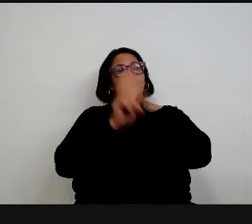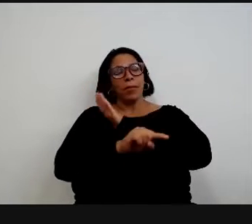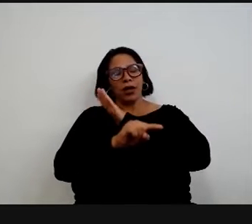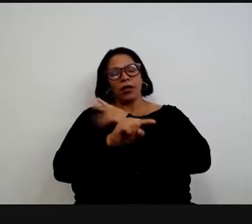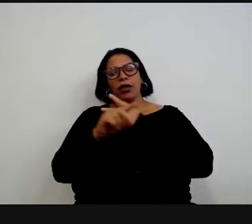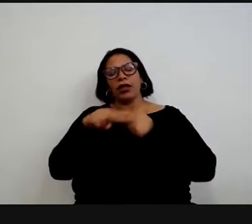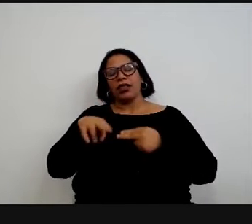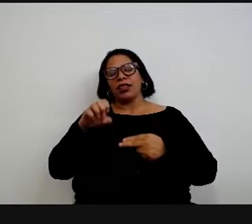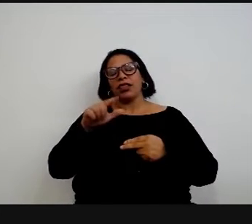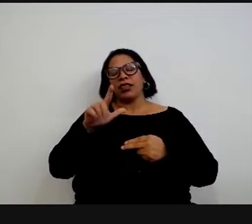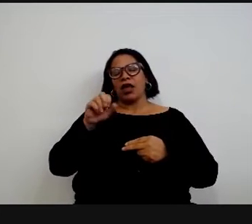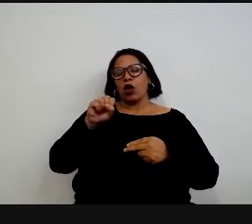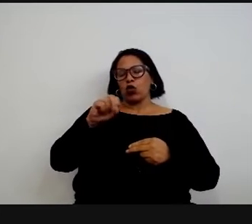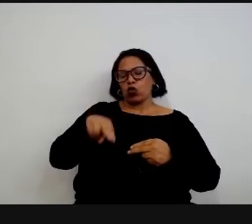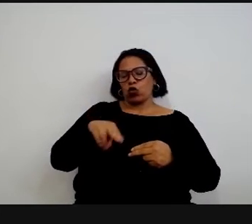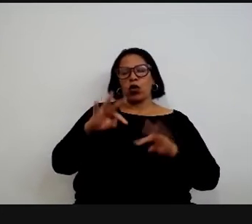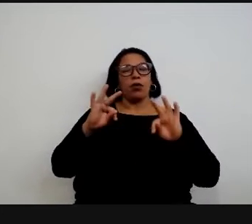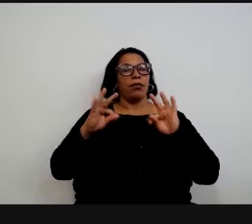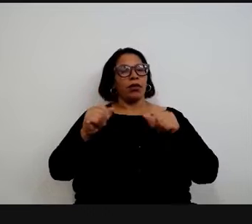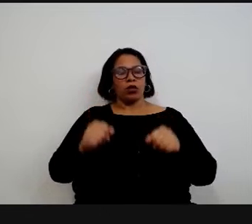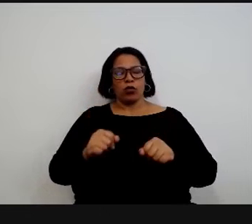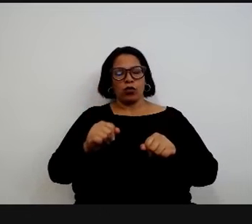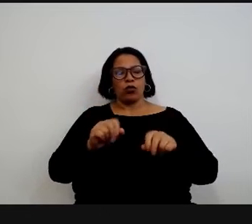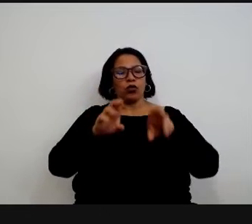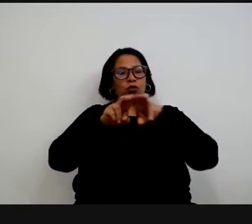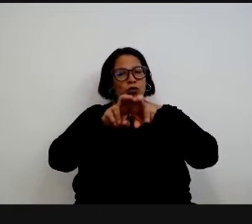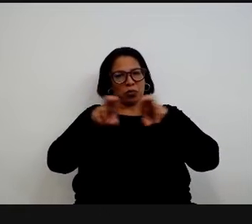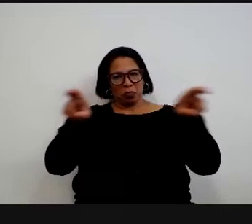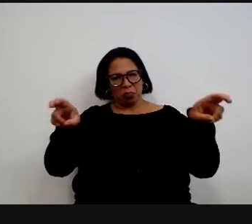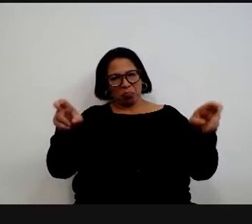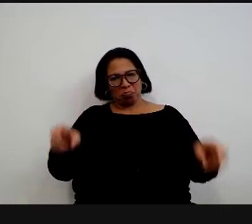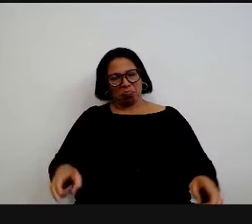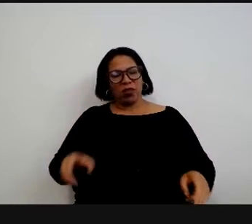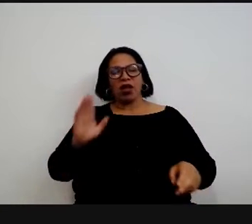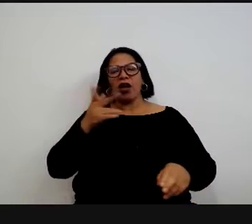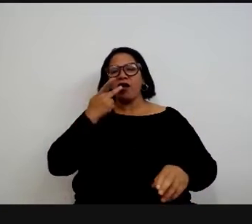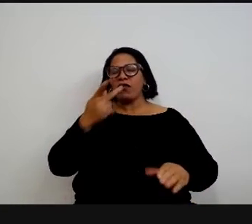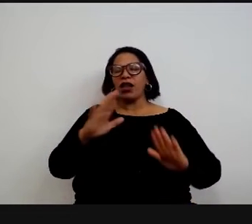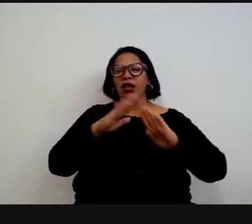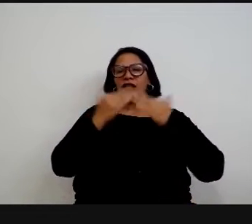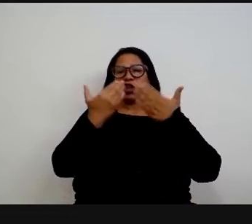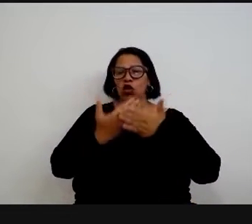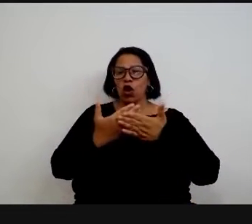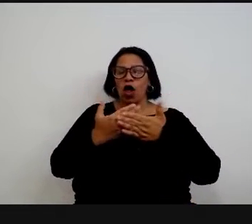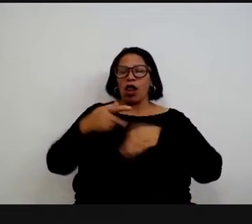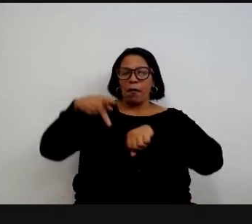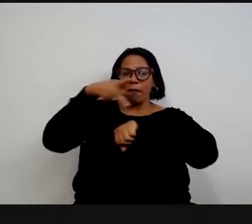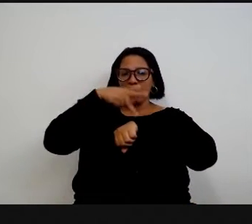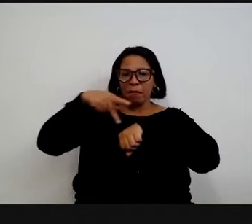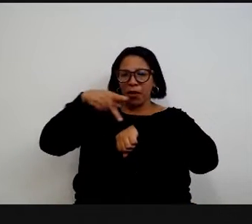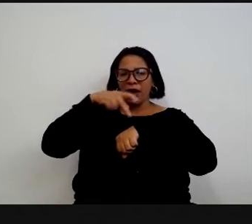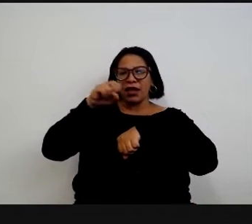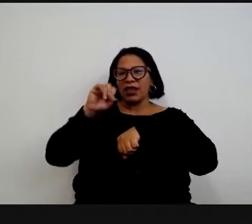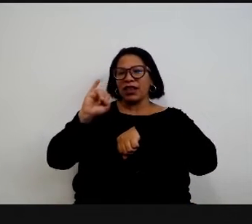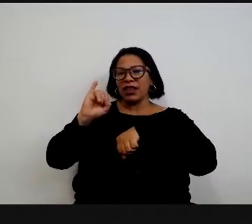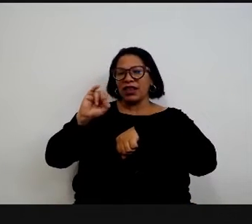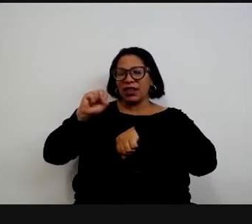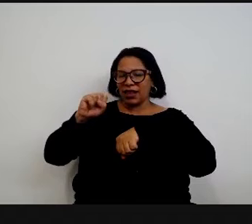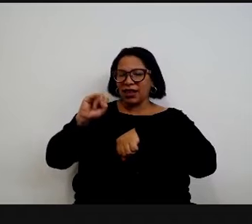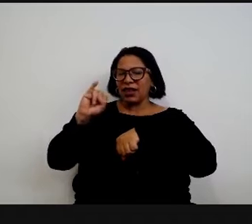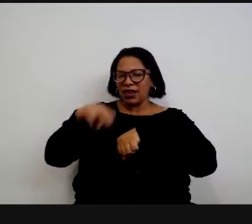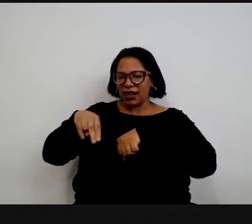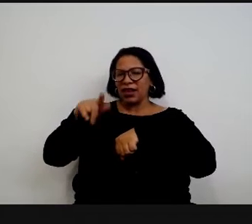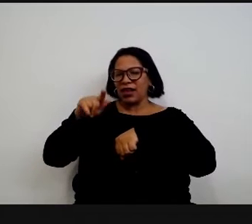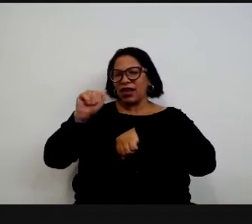Pergunta para Nelson e todos os debatedores. Já que foi citada a Escola de Governo de Singapura, como caso a estudar,